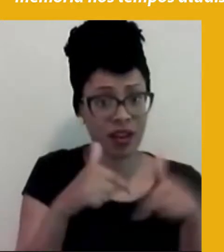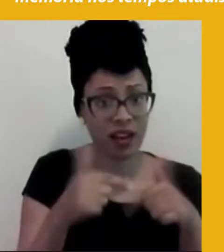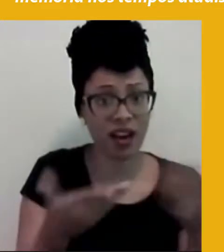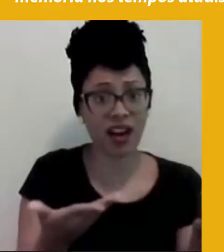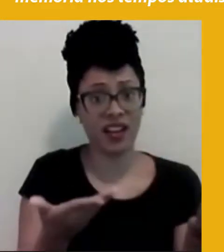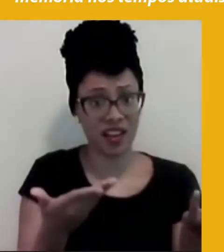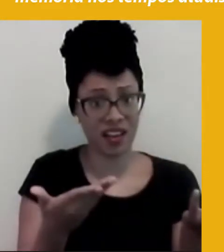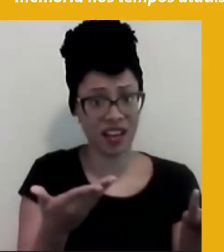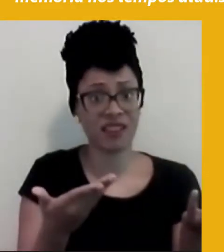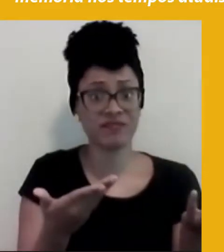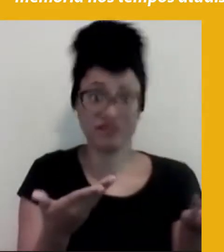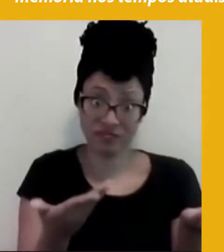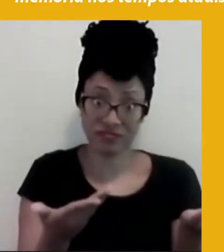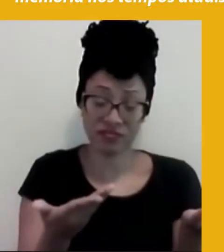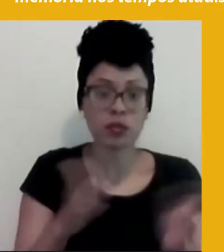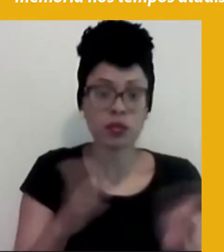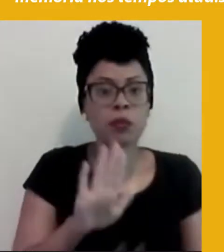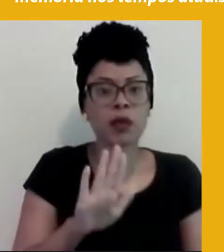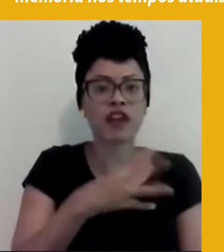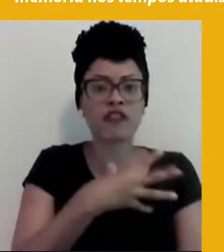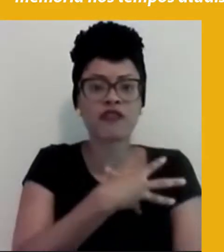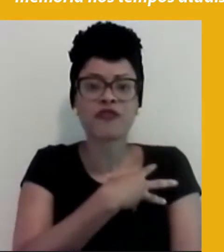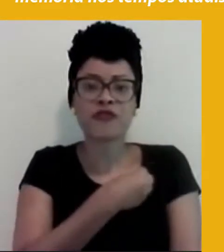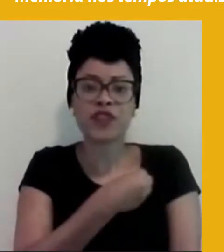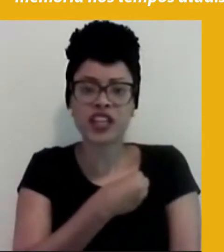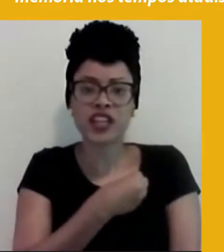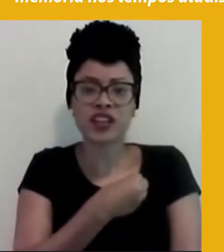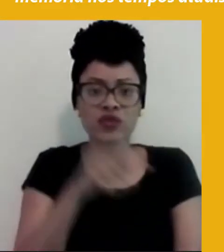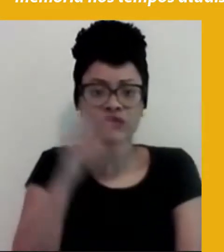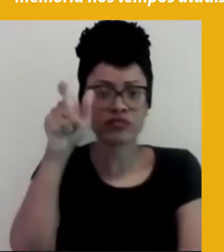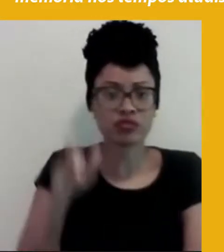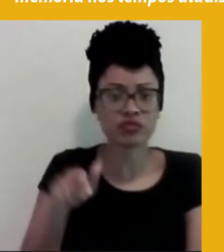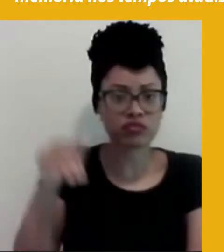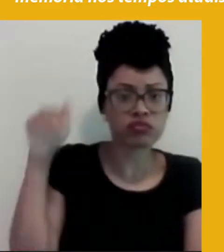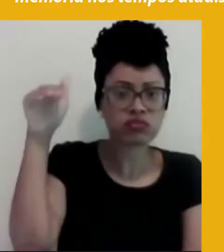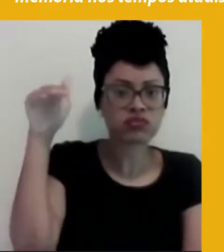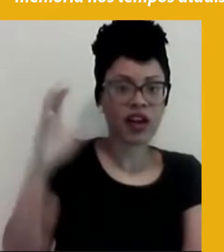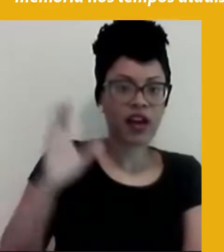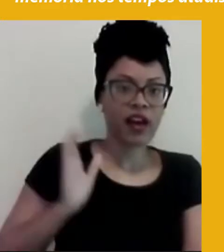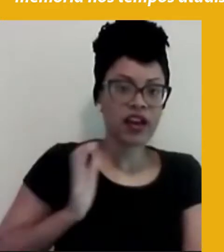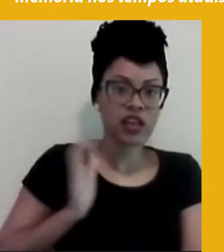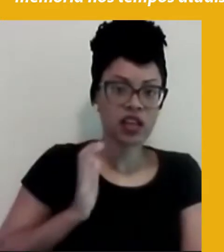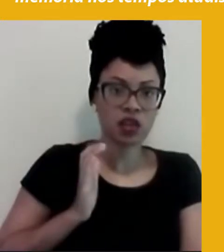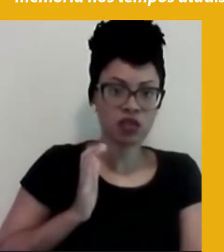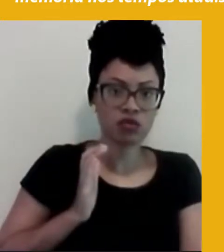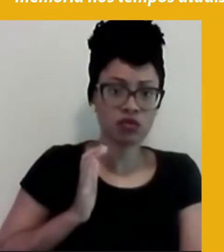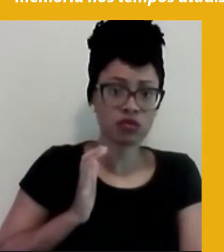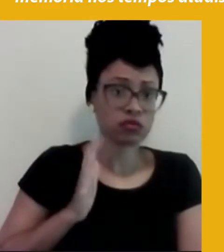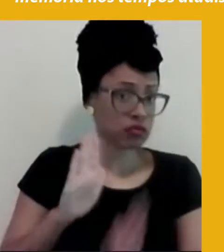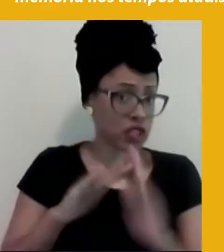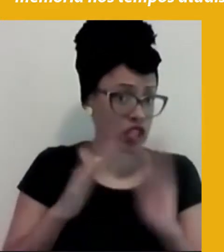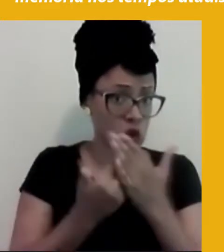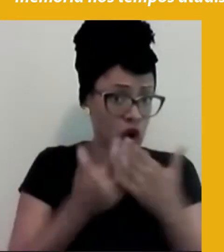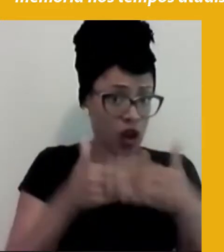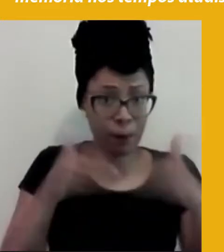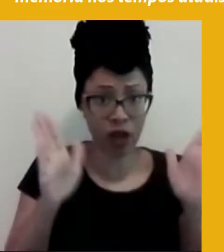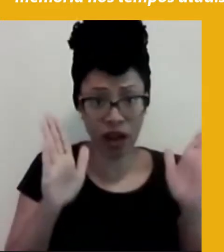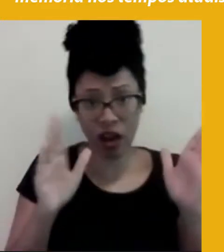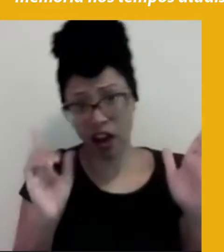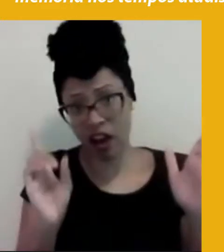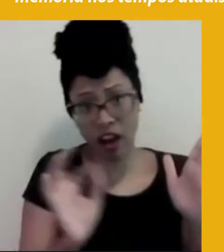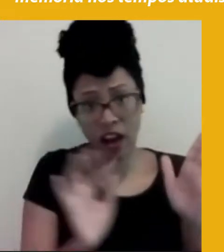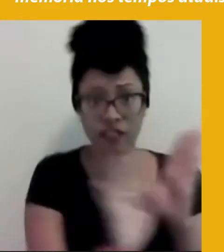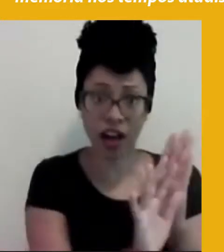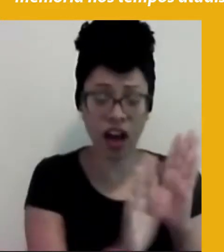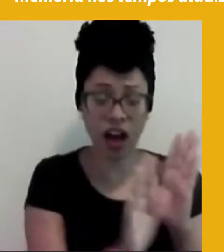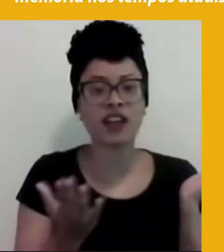Porque os filhos dos ricos continuam indo para a escola, ainda que seja esse negócio esquisito que aconteceu com a escola, né? A escola